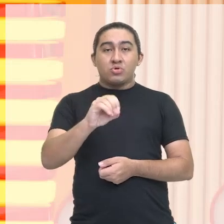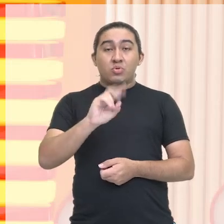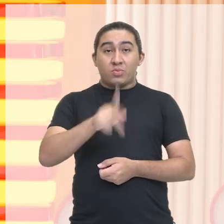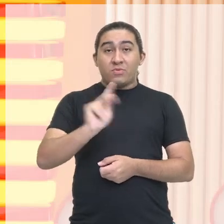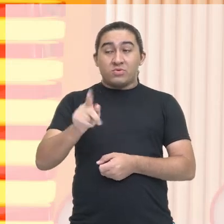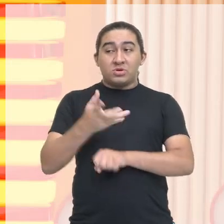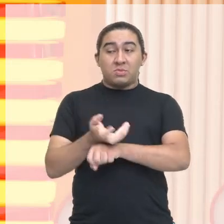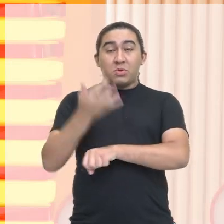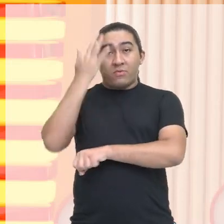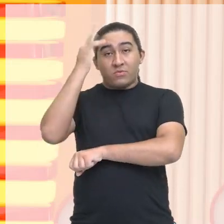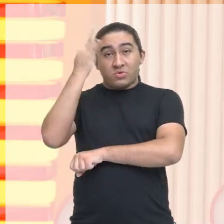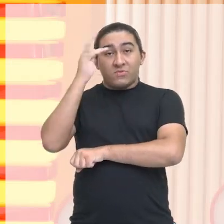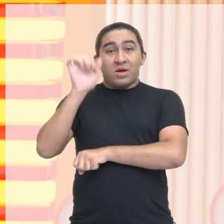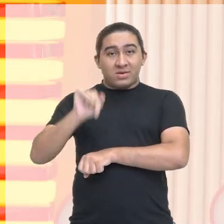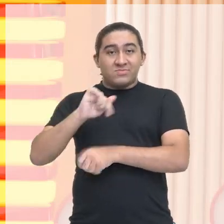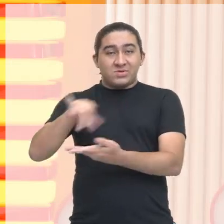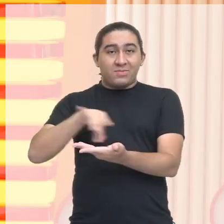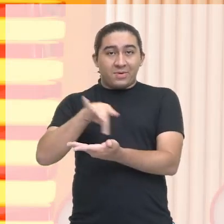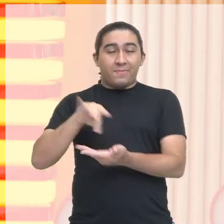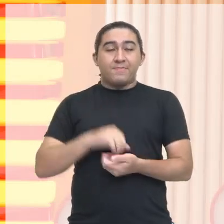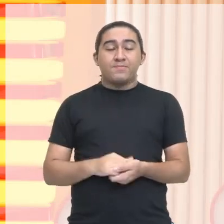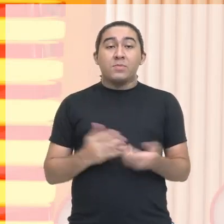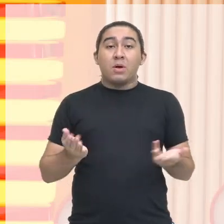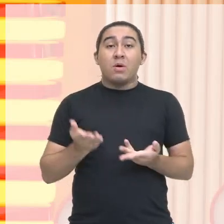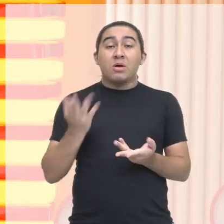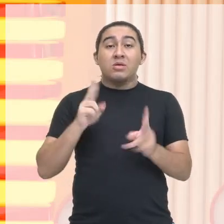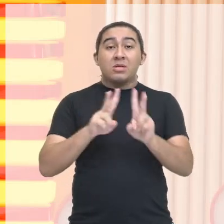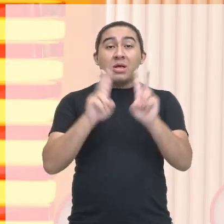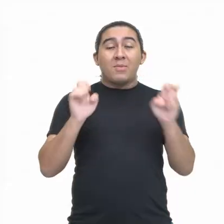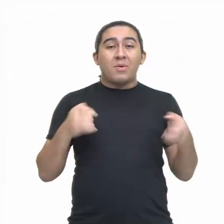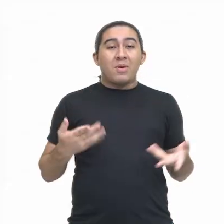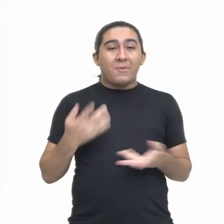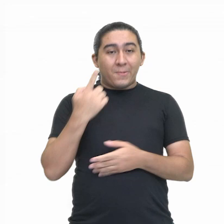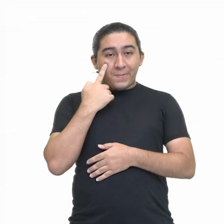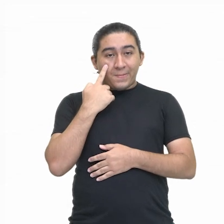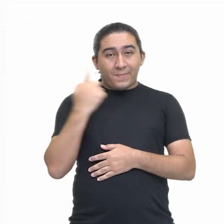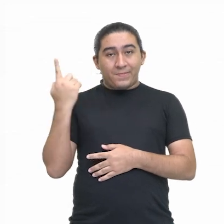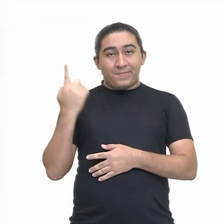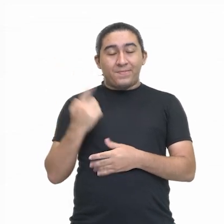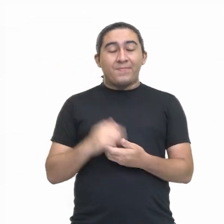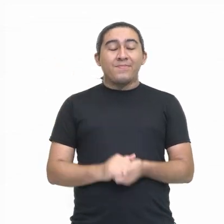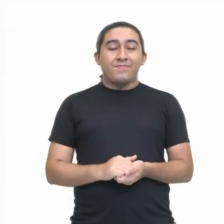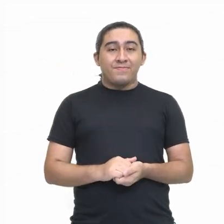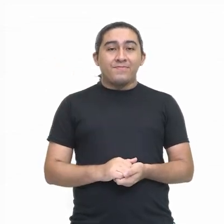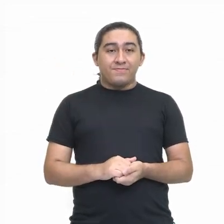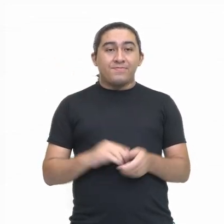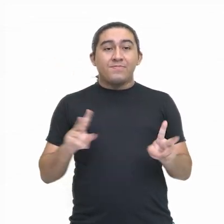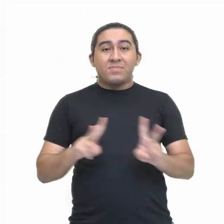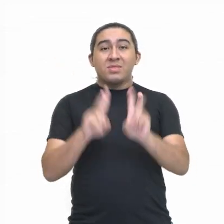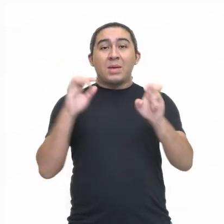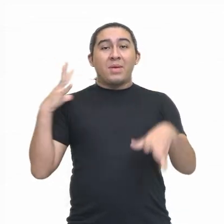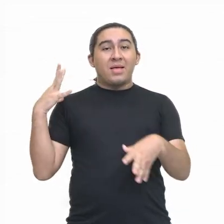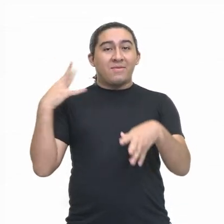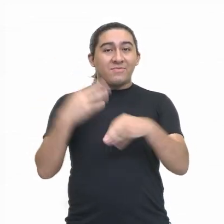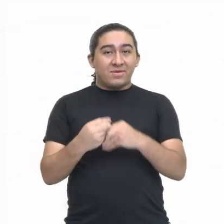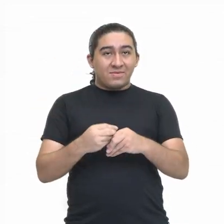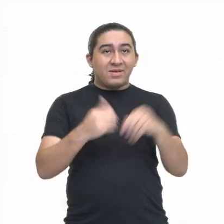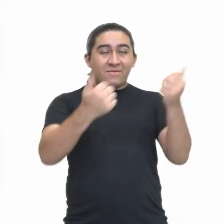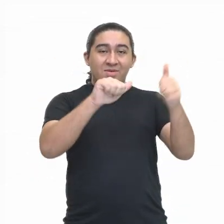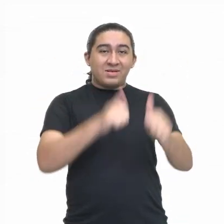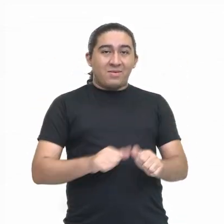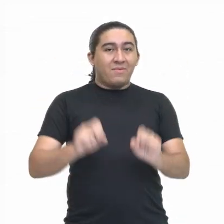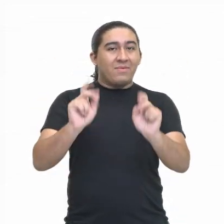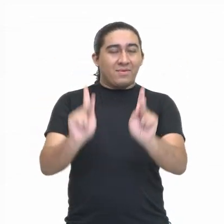do Centro de Mídias, e vamos acompanhar então aí qual é o tema da nossa aula aí. Então nós vamos fazer uma revisão